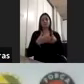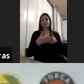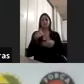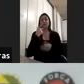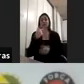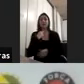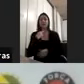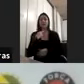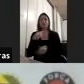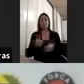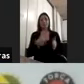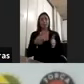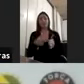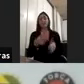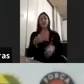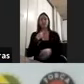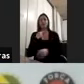mesmo sem